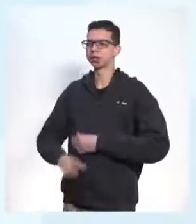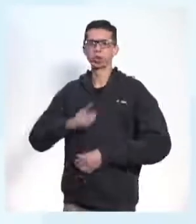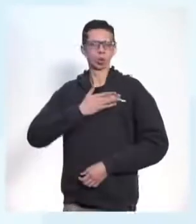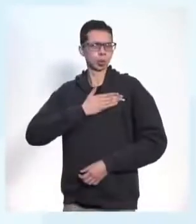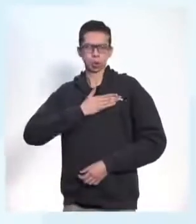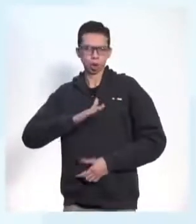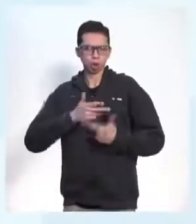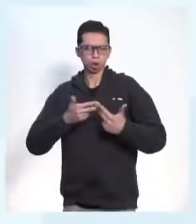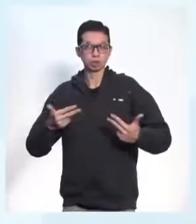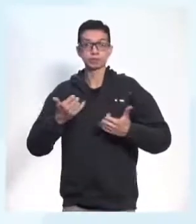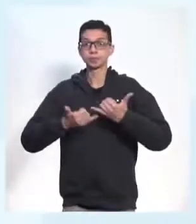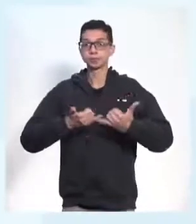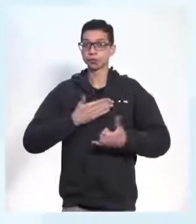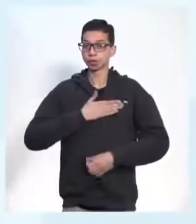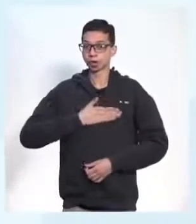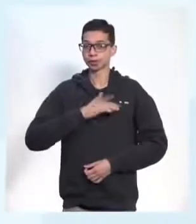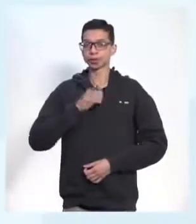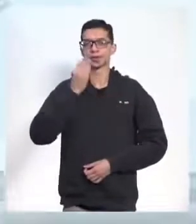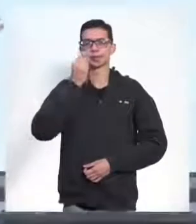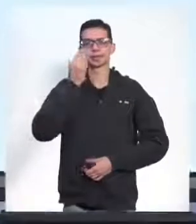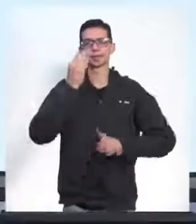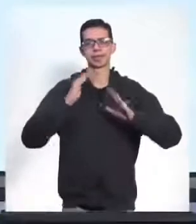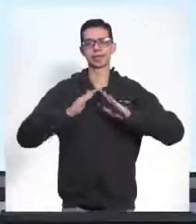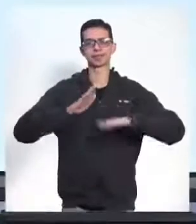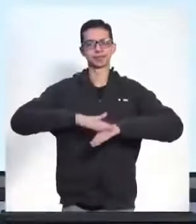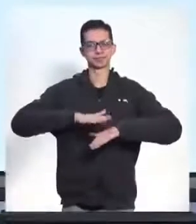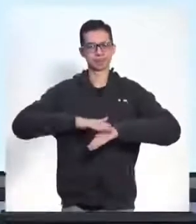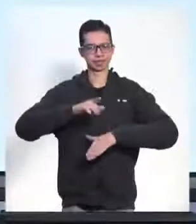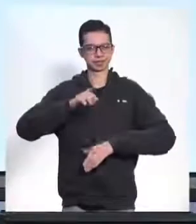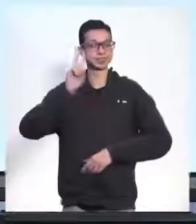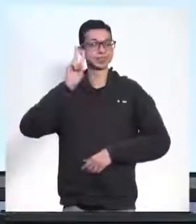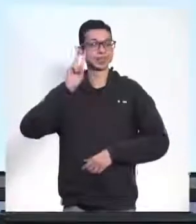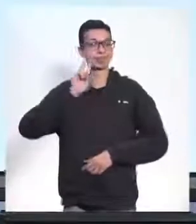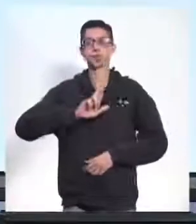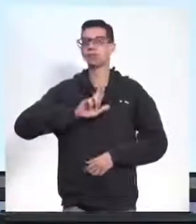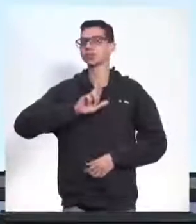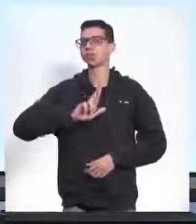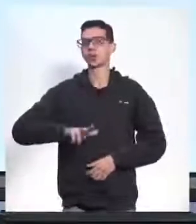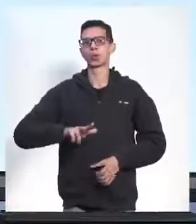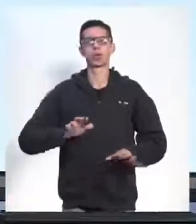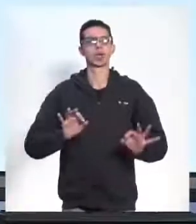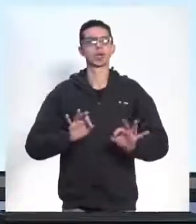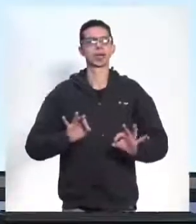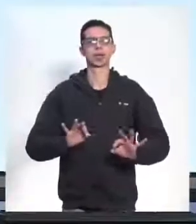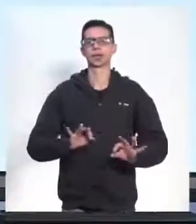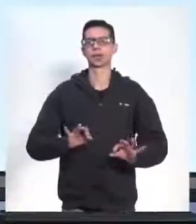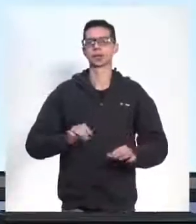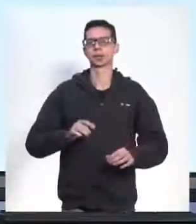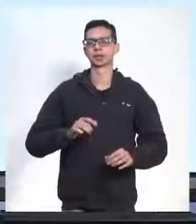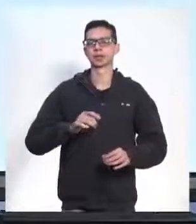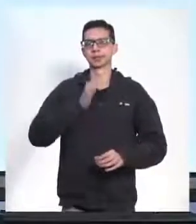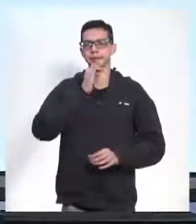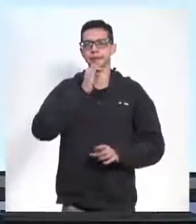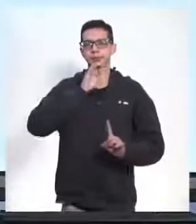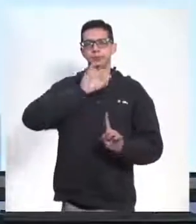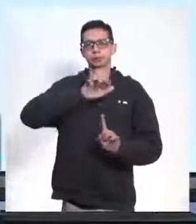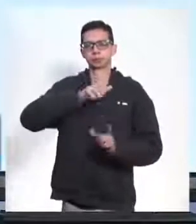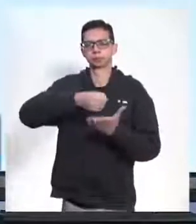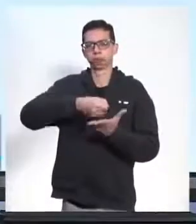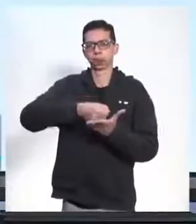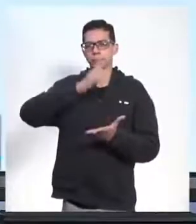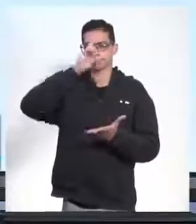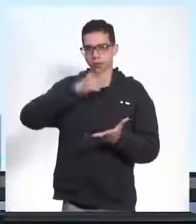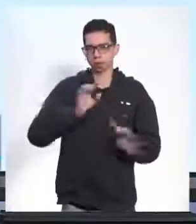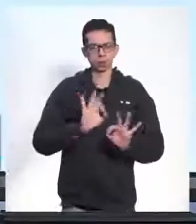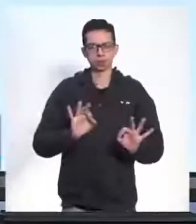do jogo, tentem reproduzir em casa. Lembrando que não é uma missão, tá? Não é uma missão, mas tentem reproduzir em casa. Foi